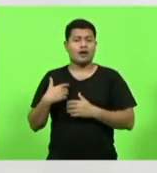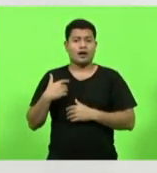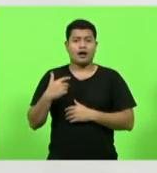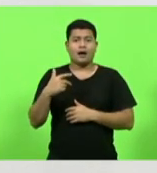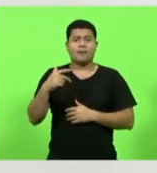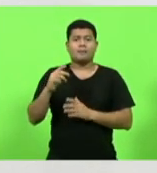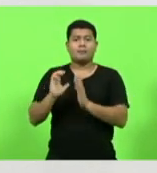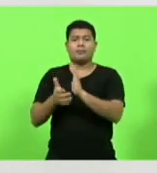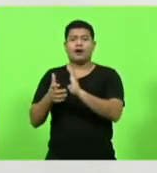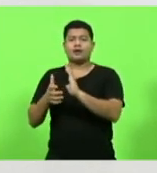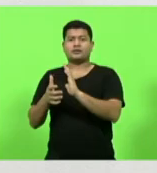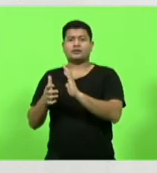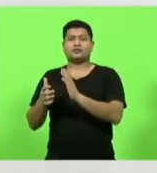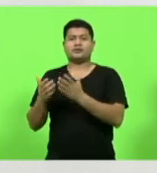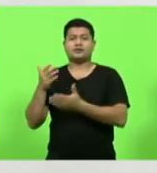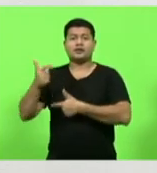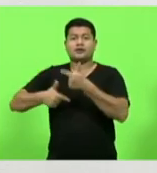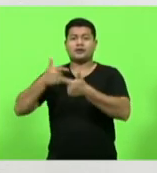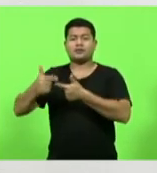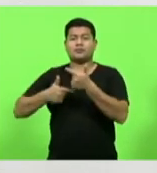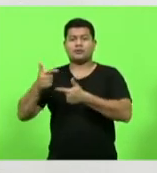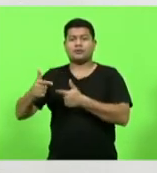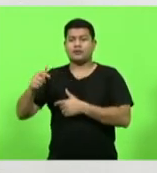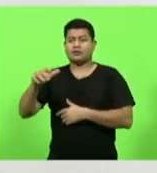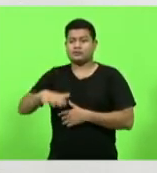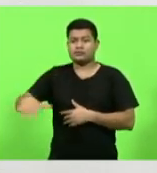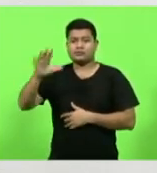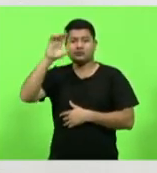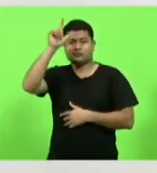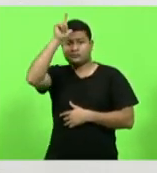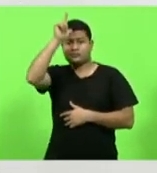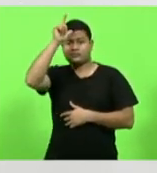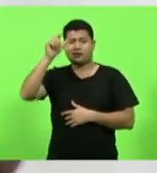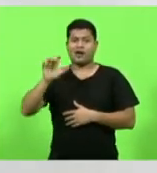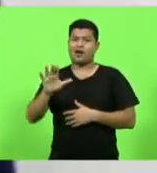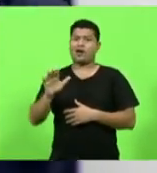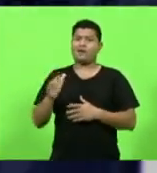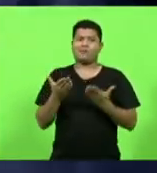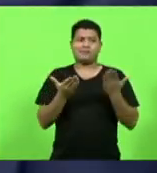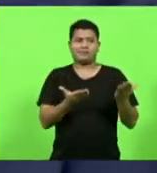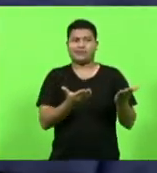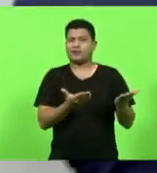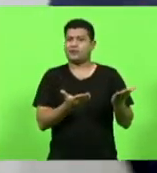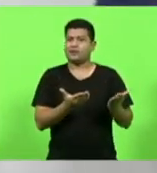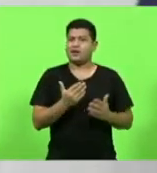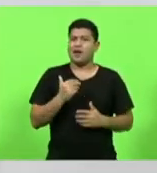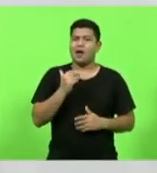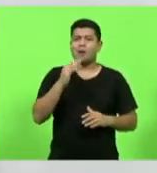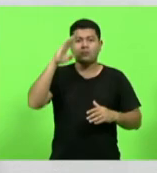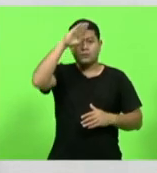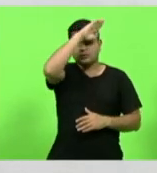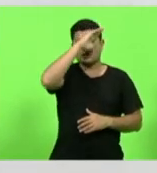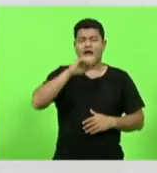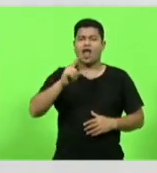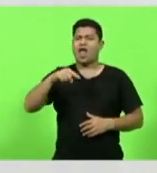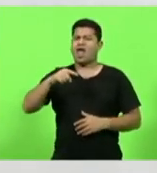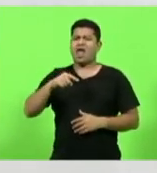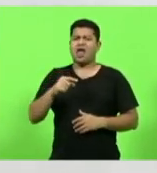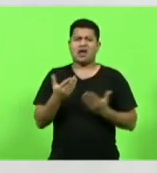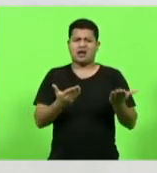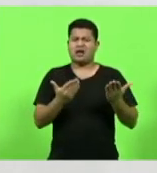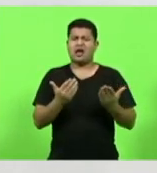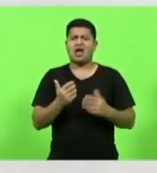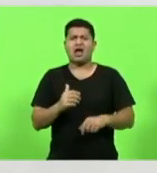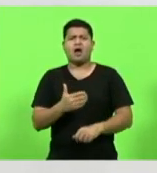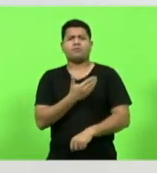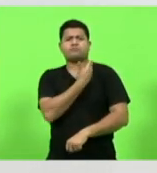o Bolsonaro e seus seguidores que é racista. É muita falta de conhecimento histórico, ou é canalice